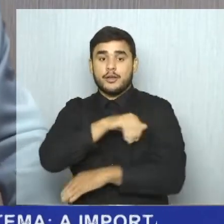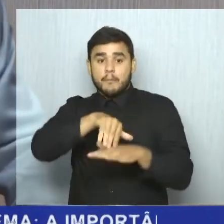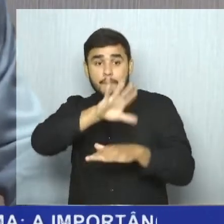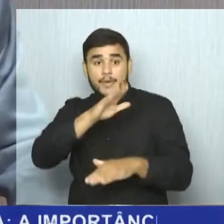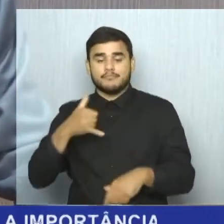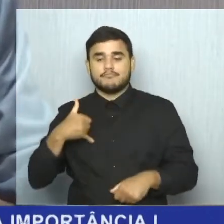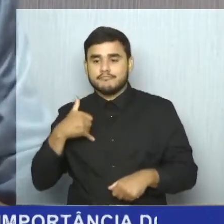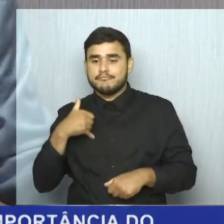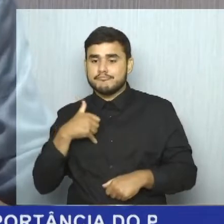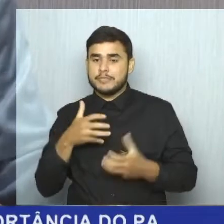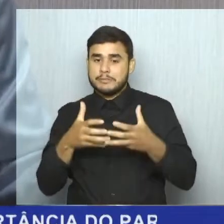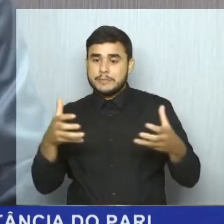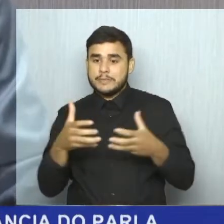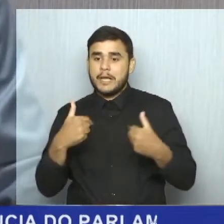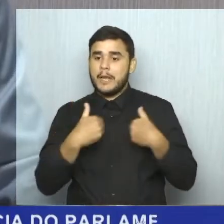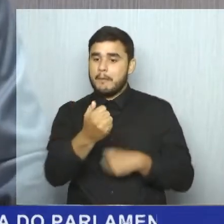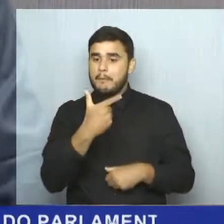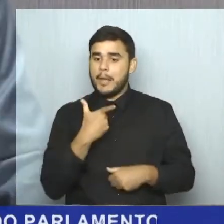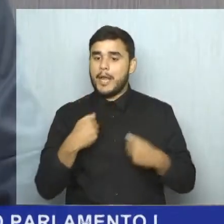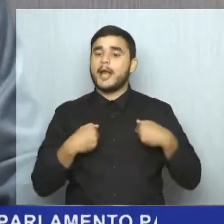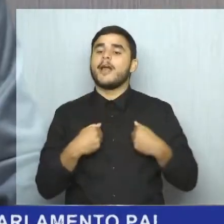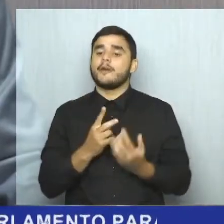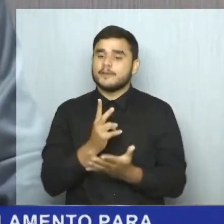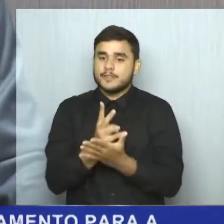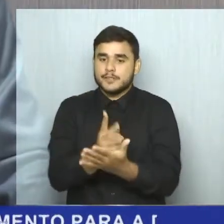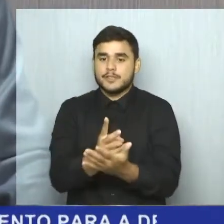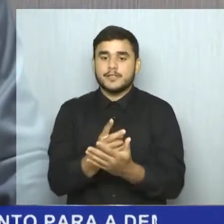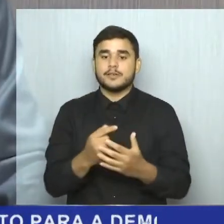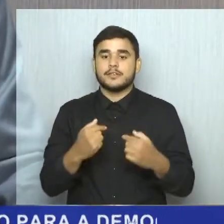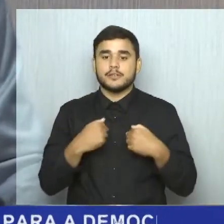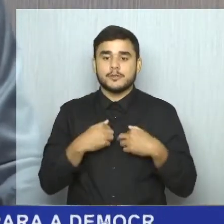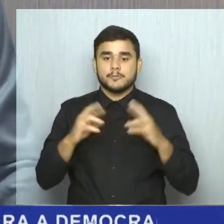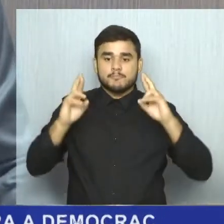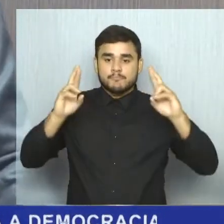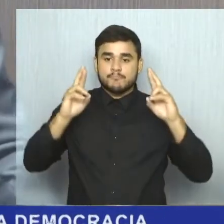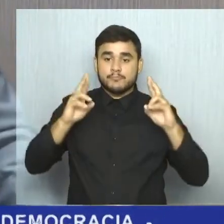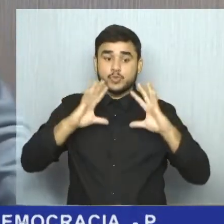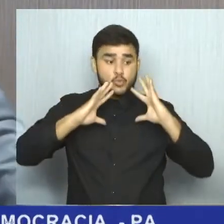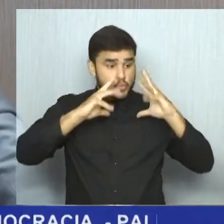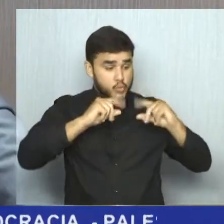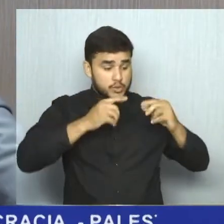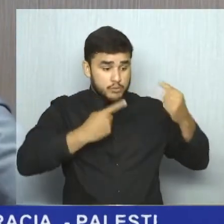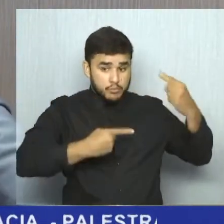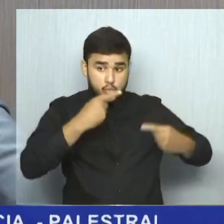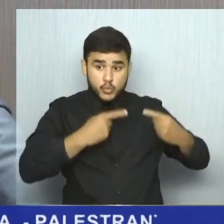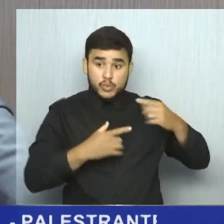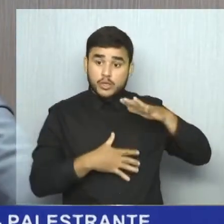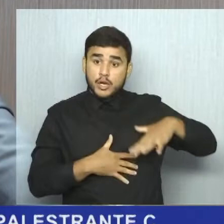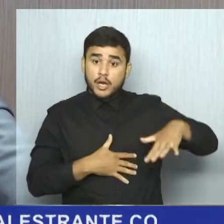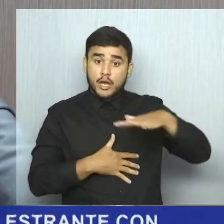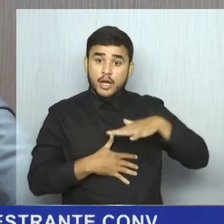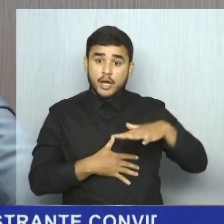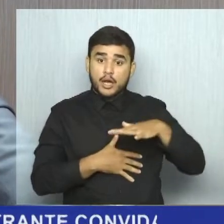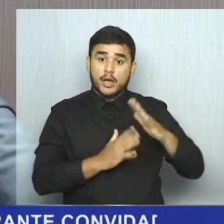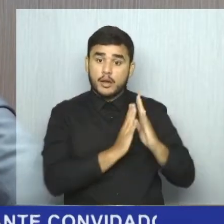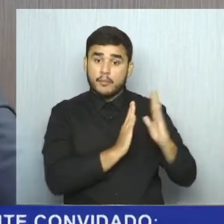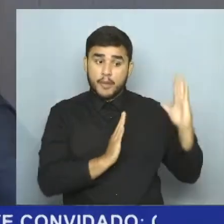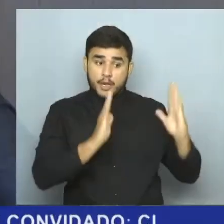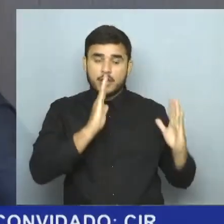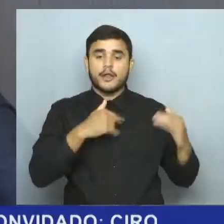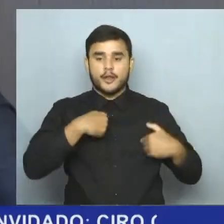Benevides Filho. Essa é a minha tarefa, para onde eu vou voltar assim que me desincumbir das tarefas que eu quero para mim nessa etapa agora. Pois